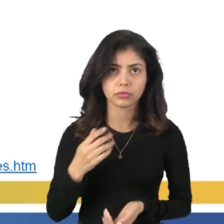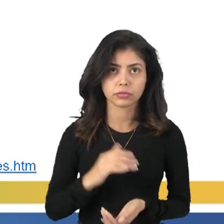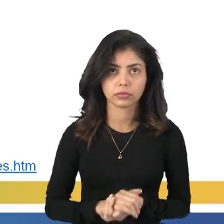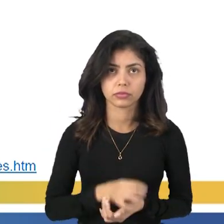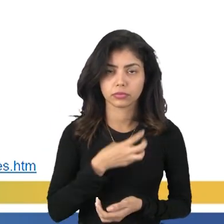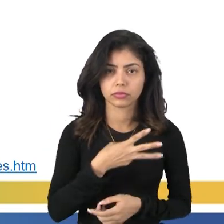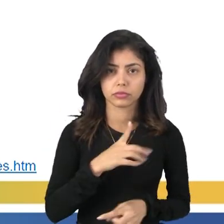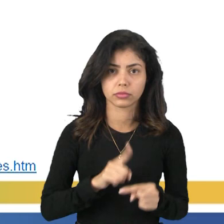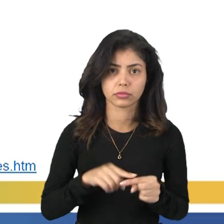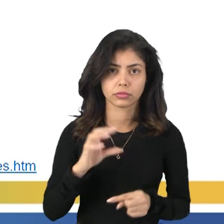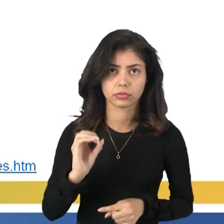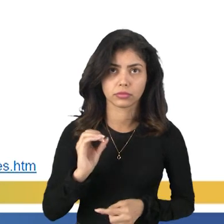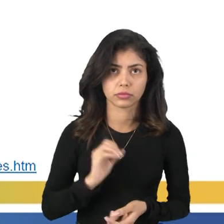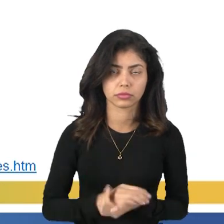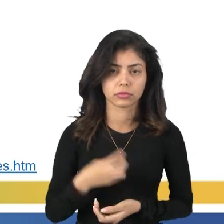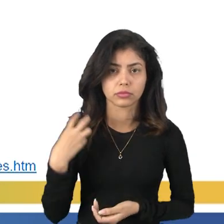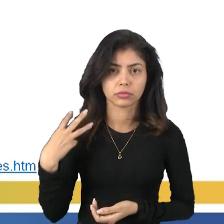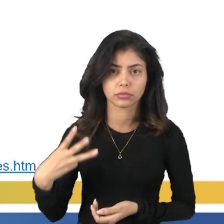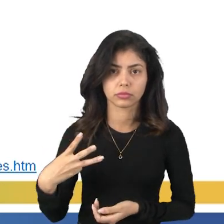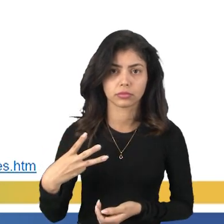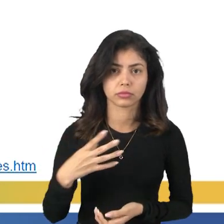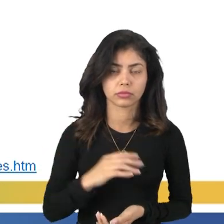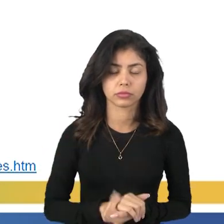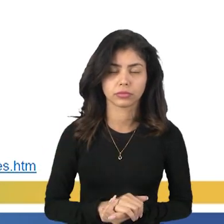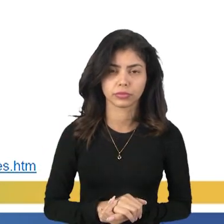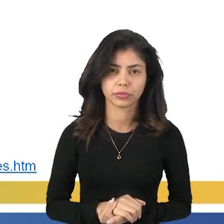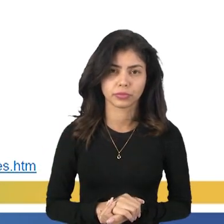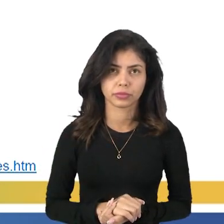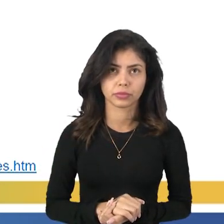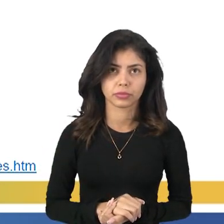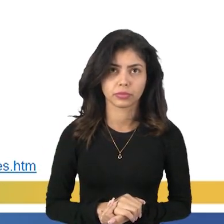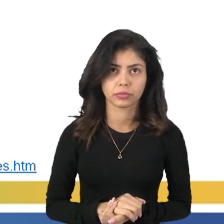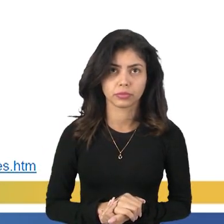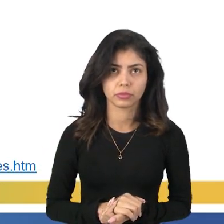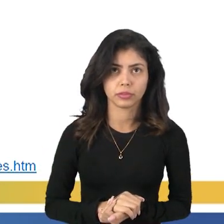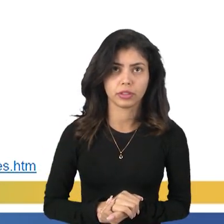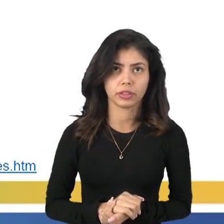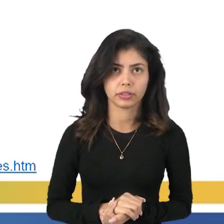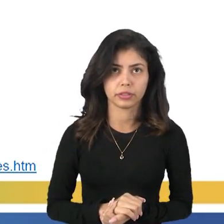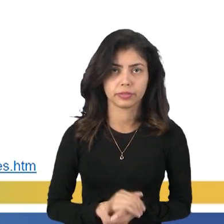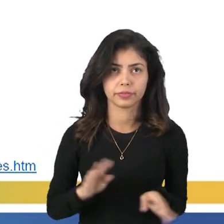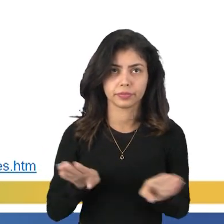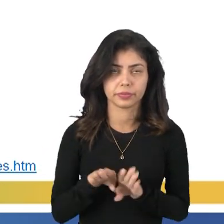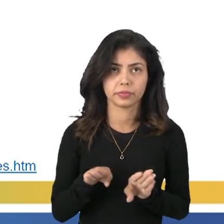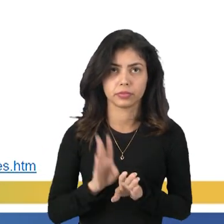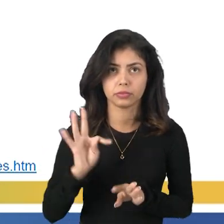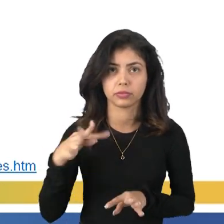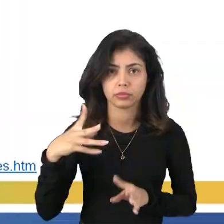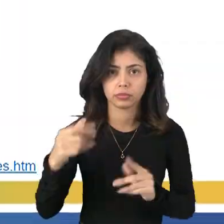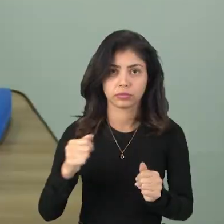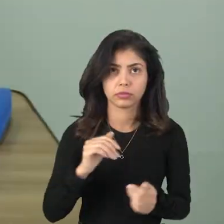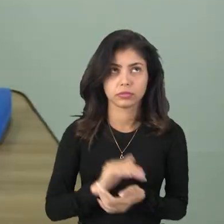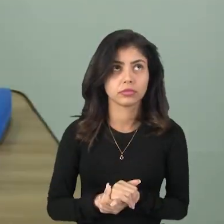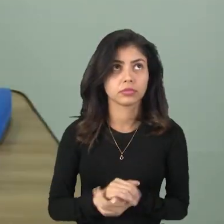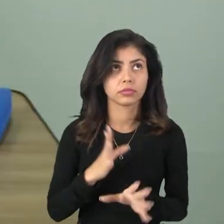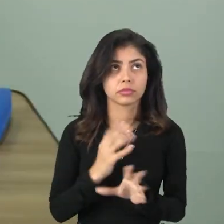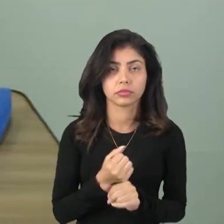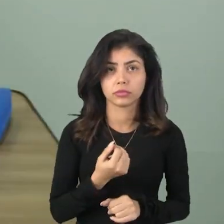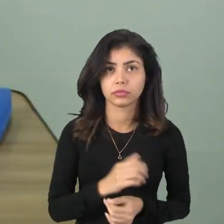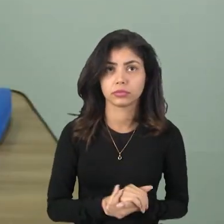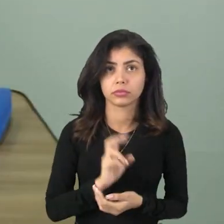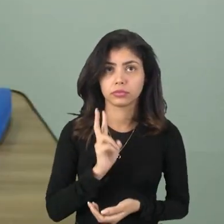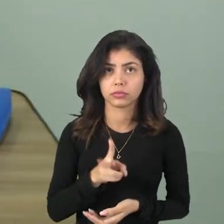permanecer o três e três mais zero vai permanecer ou zero então todo o número adicionado a zero